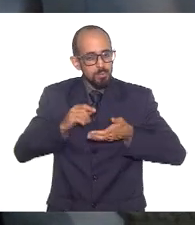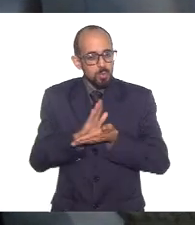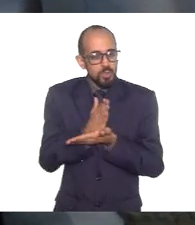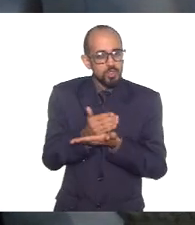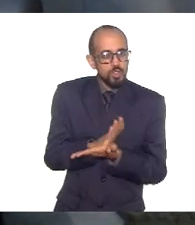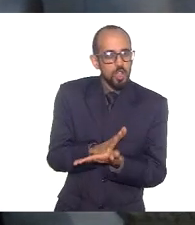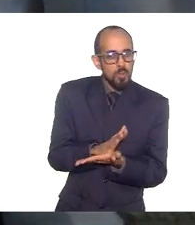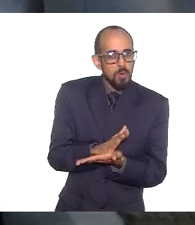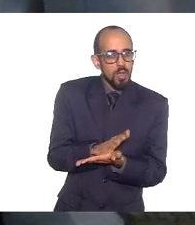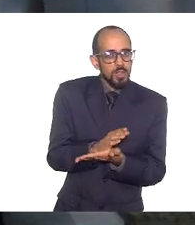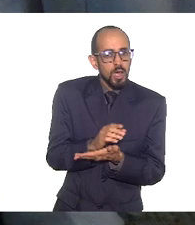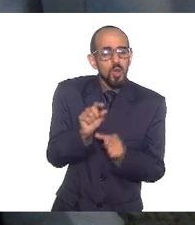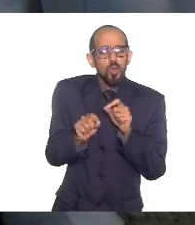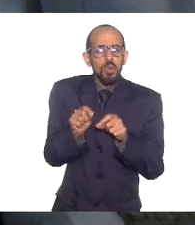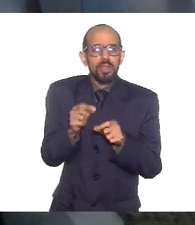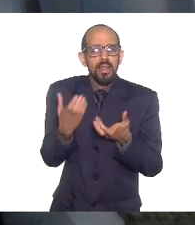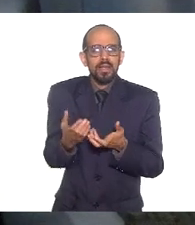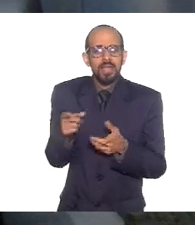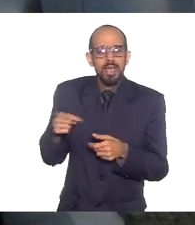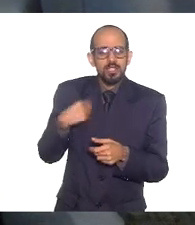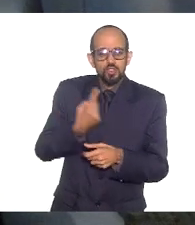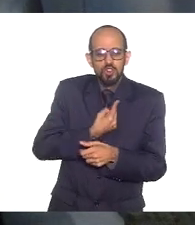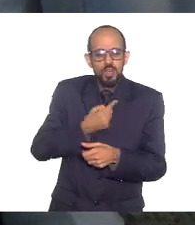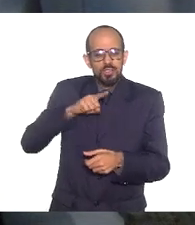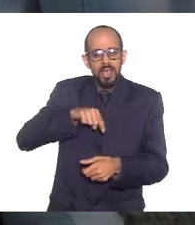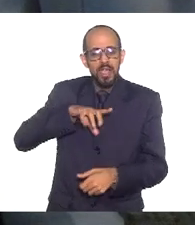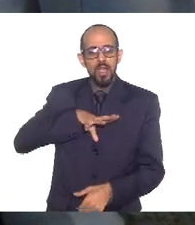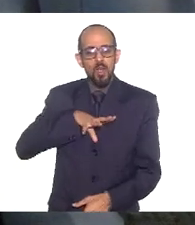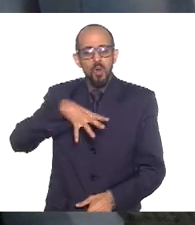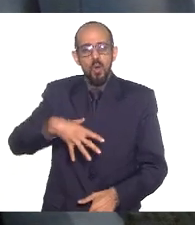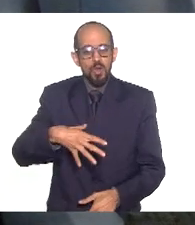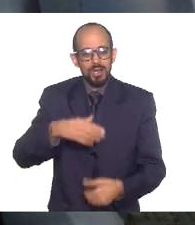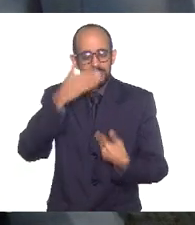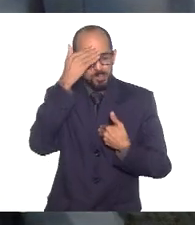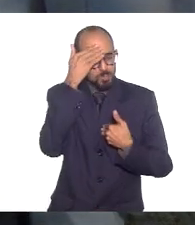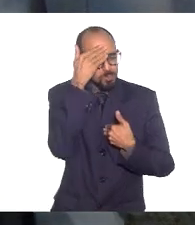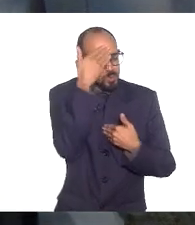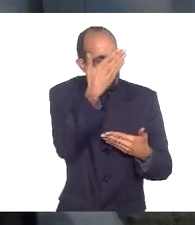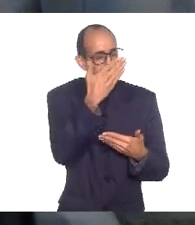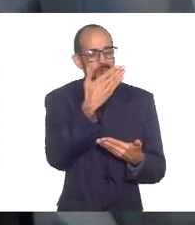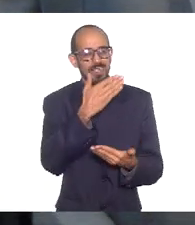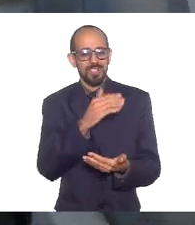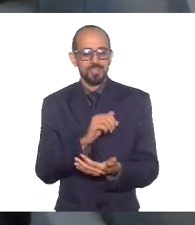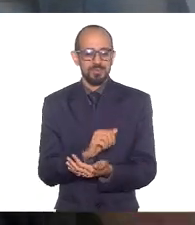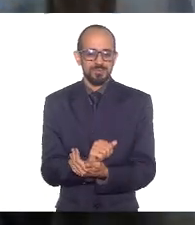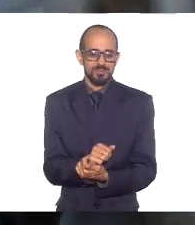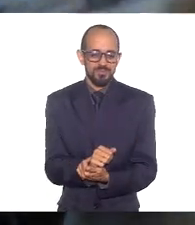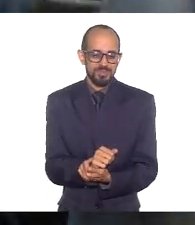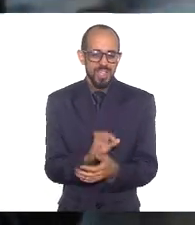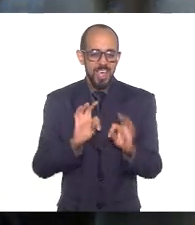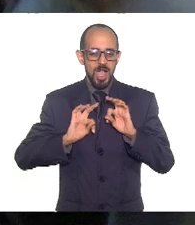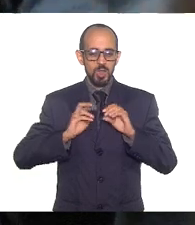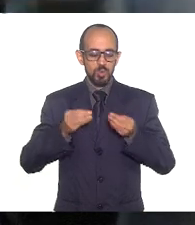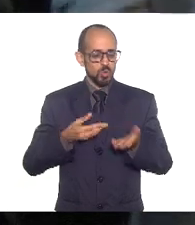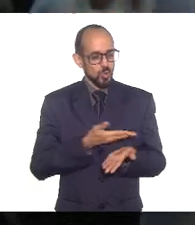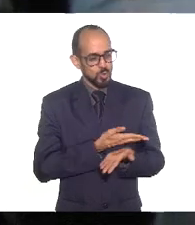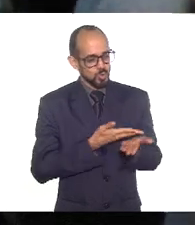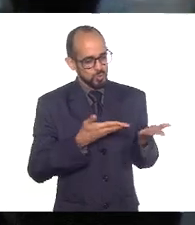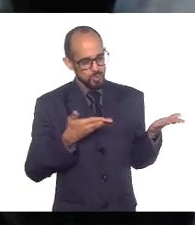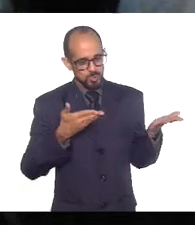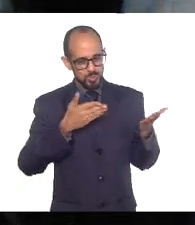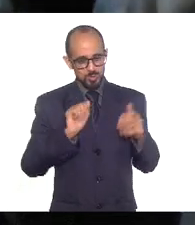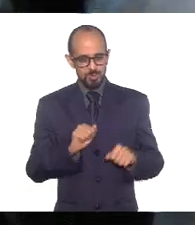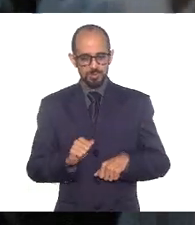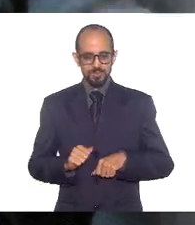o que ela quer da gente é coragem tô brigado Olá a todas dia a todos